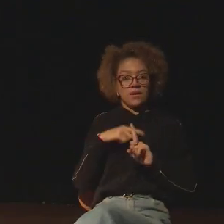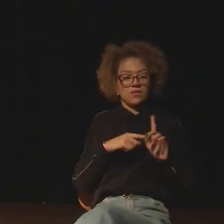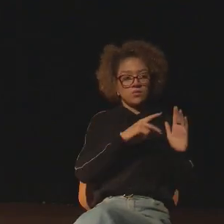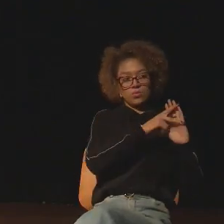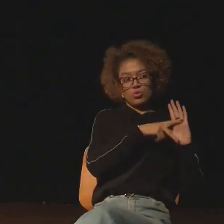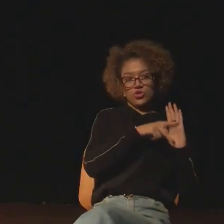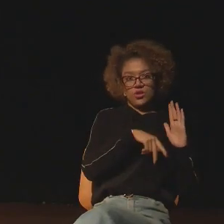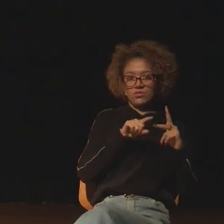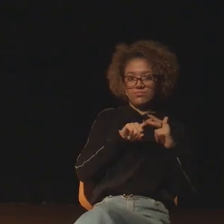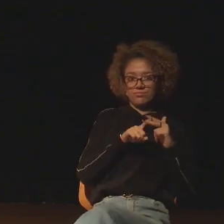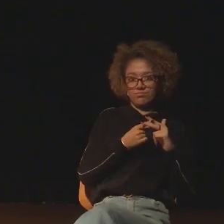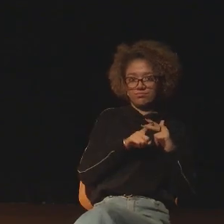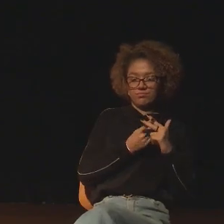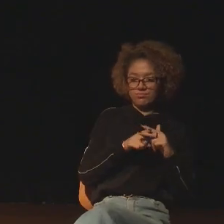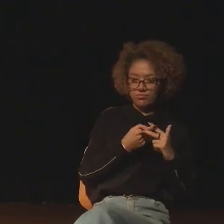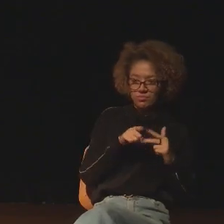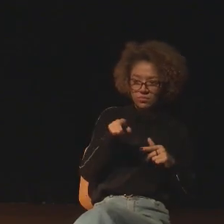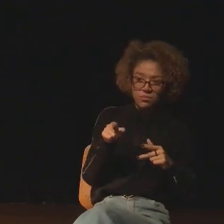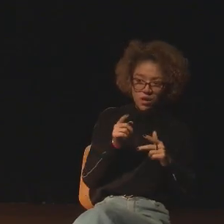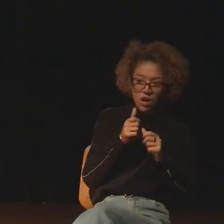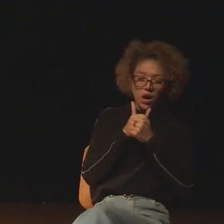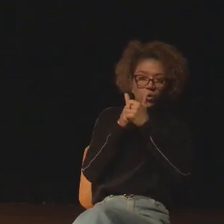de qualificação pela própria prefeitura.